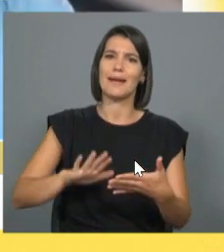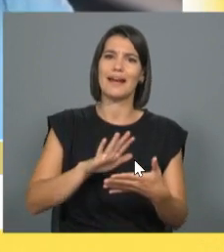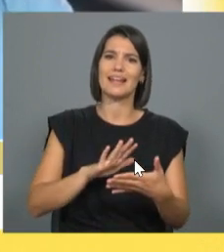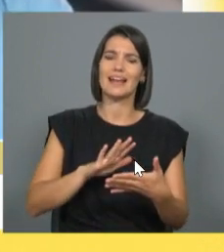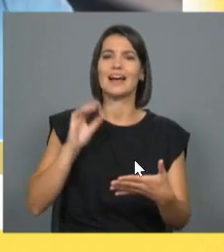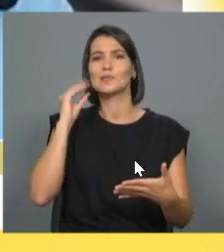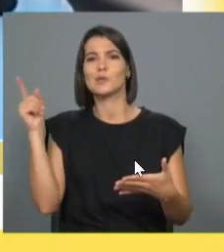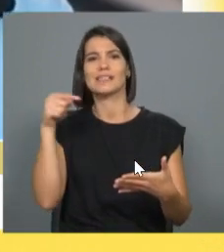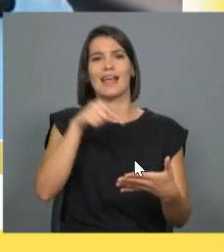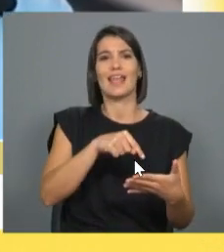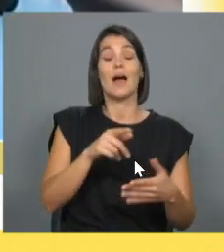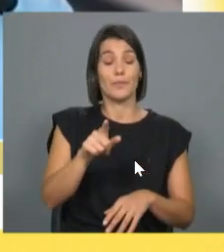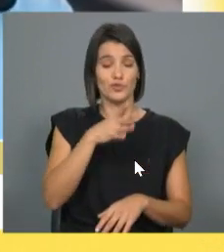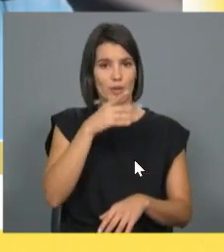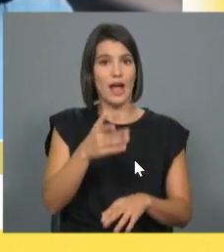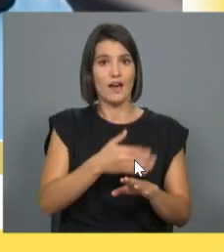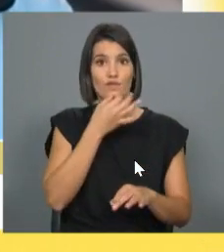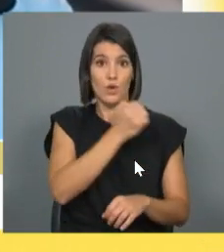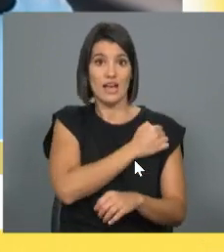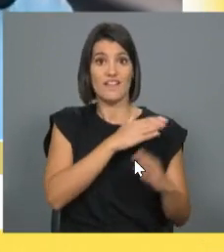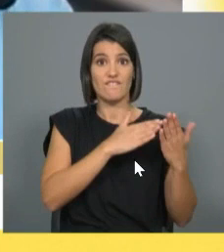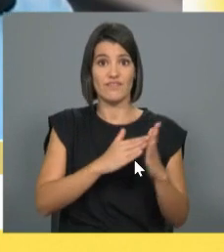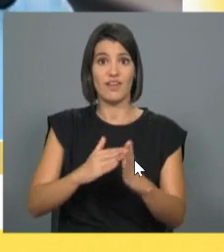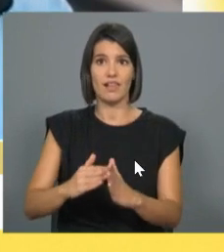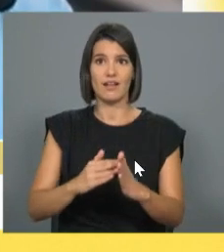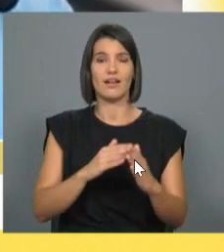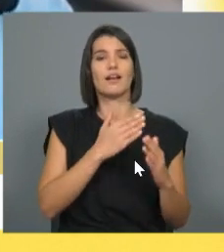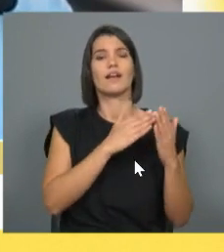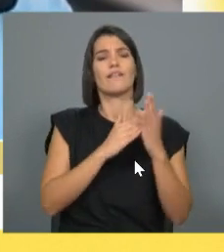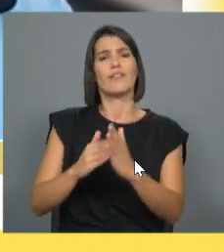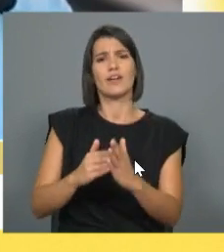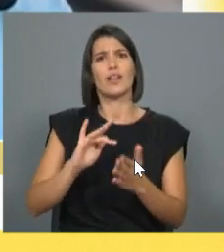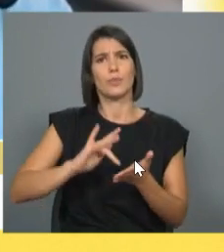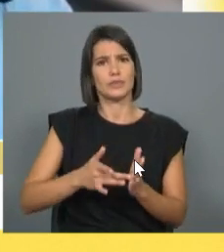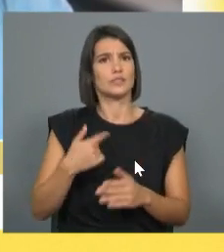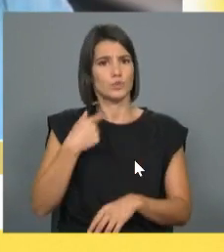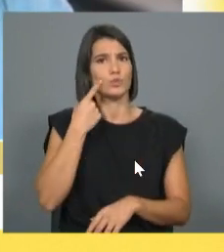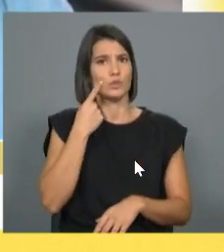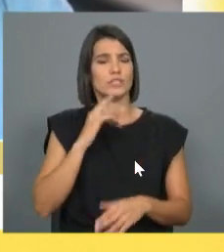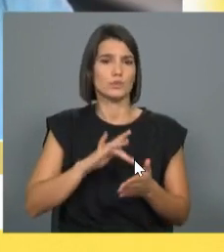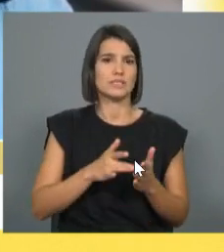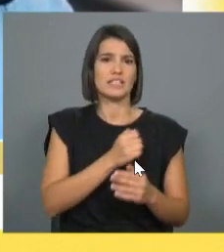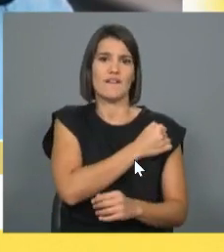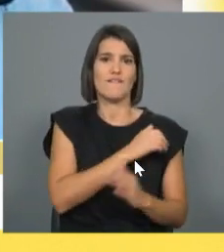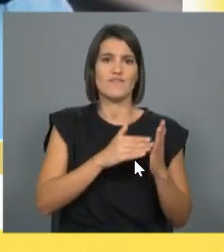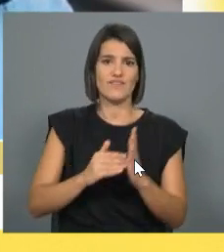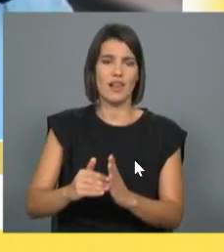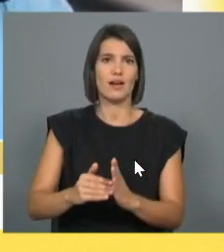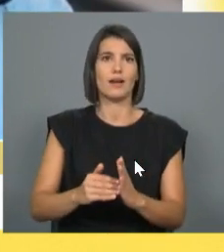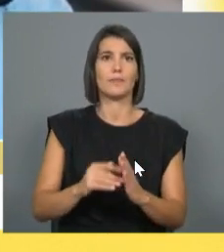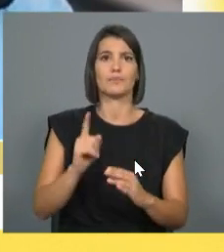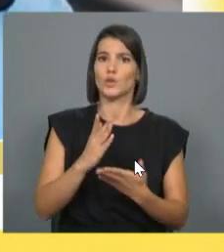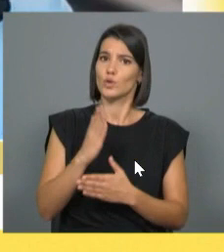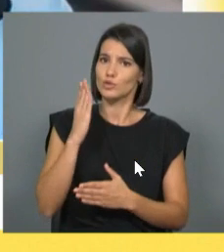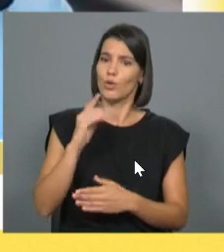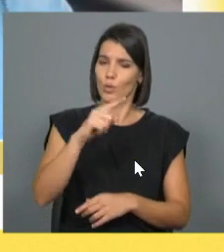Há pouco falou-se das favelas. Ora bem, as favelas que existem no Brasil e que eu conheço no Brasil, no Chile... E não só. No